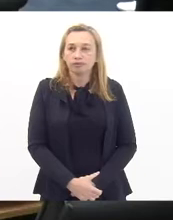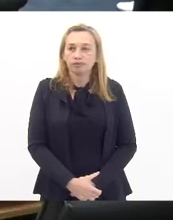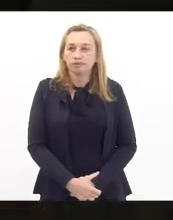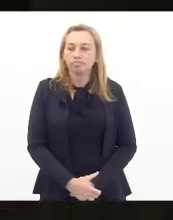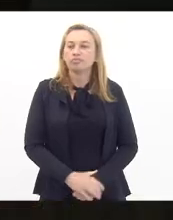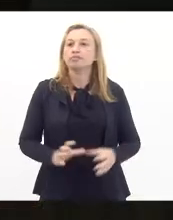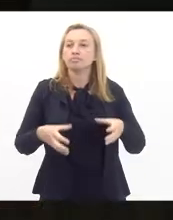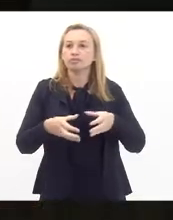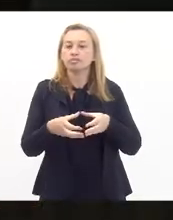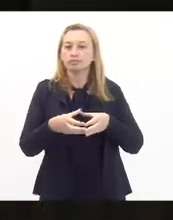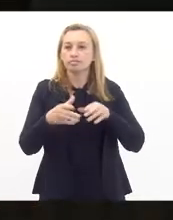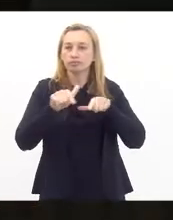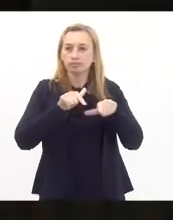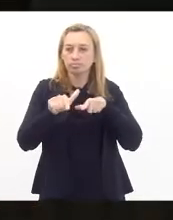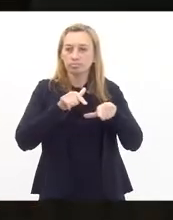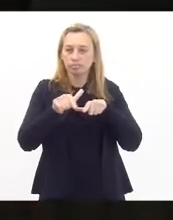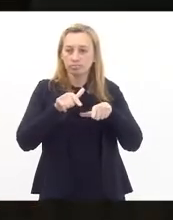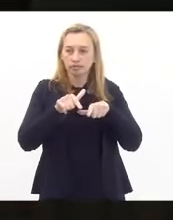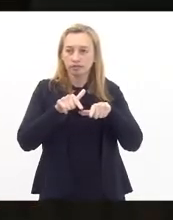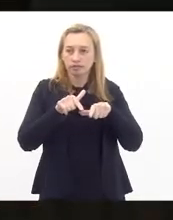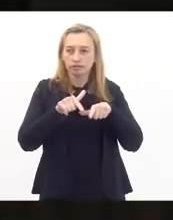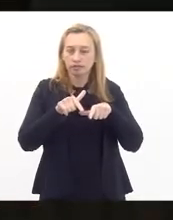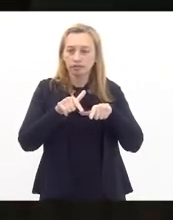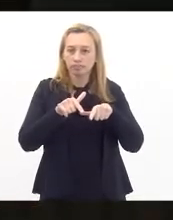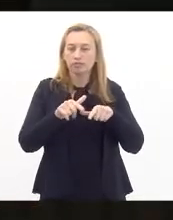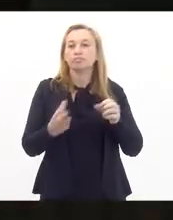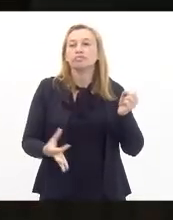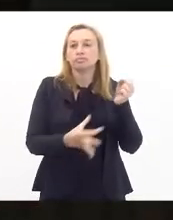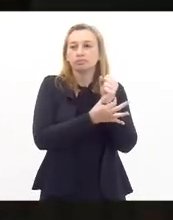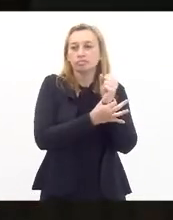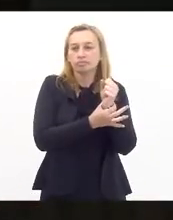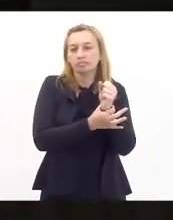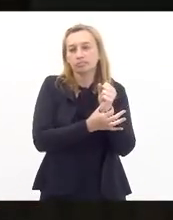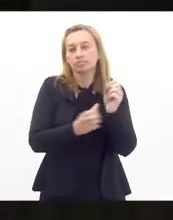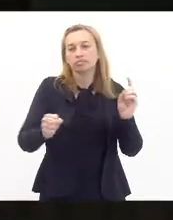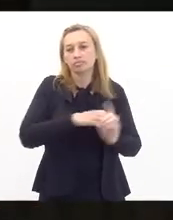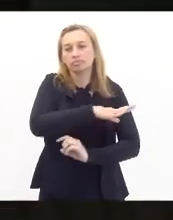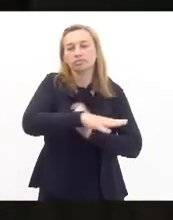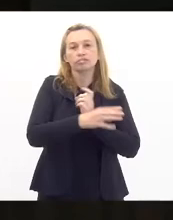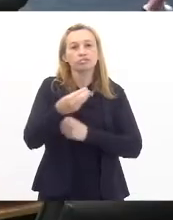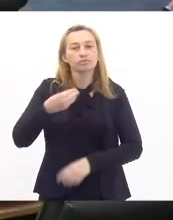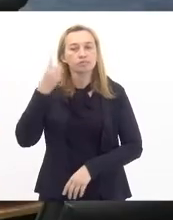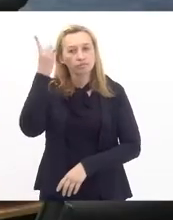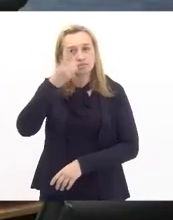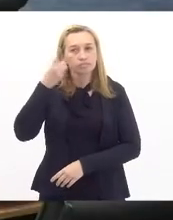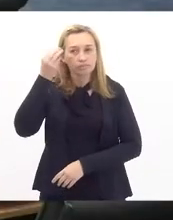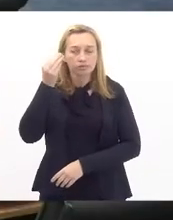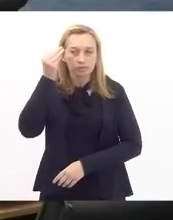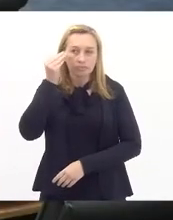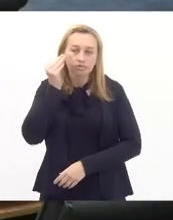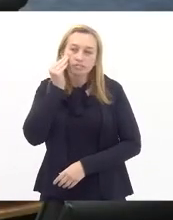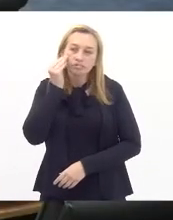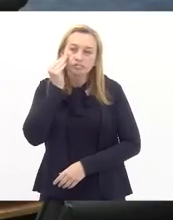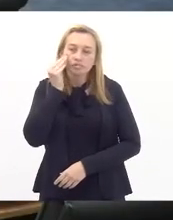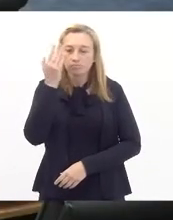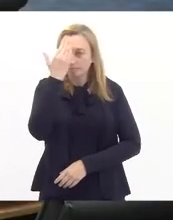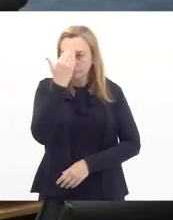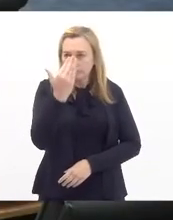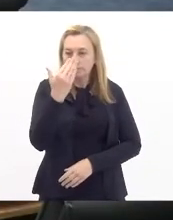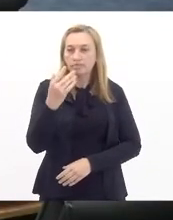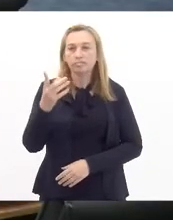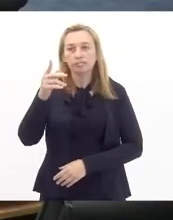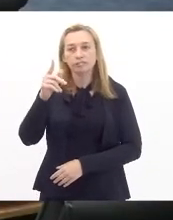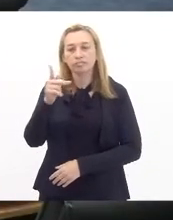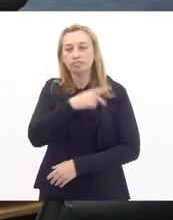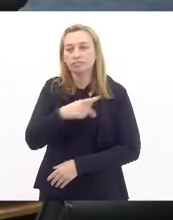e pela comissão de trabalho legislação social e Seguridade Social Deputado da Mônica Francisco pegada presidenta